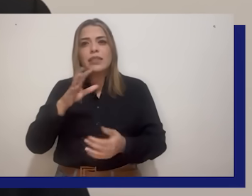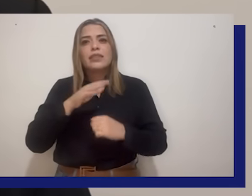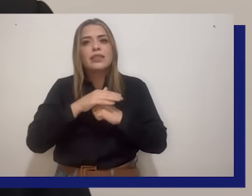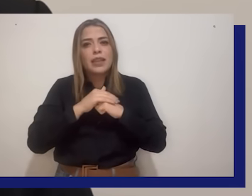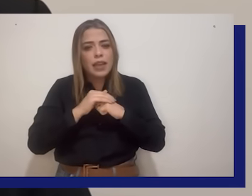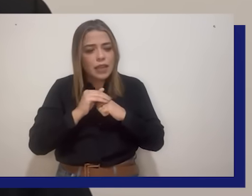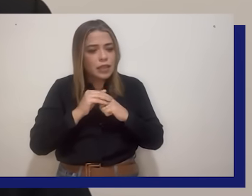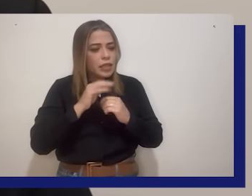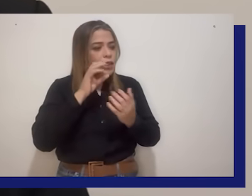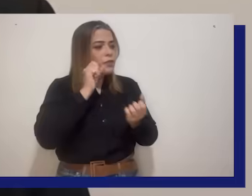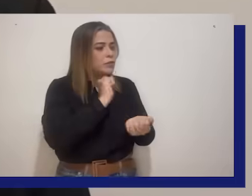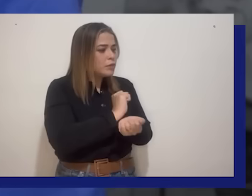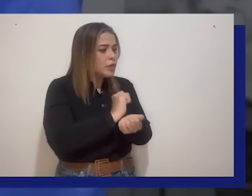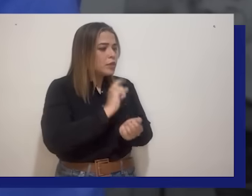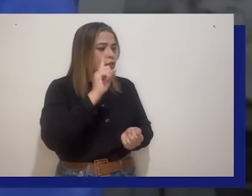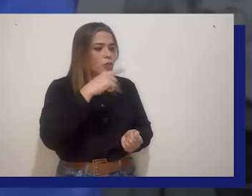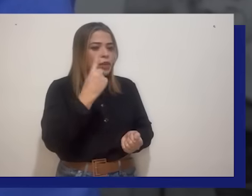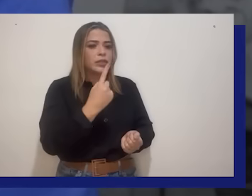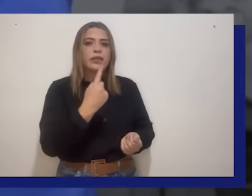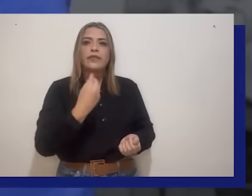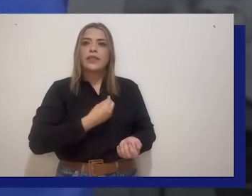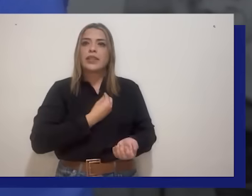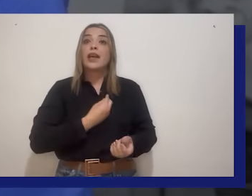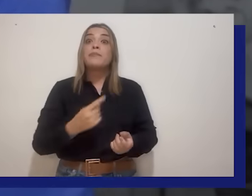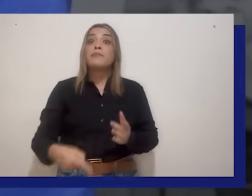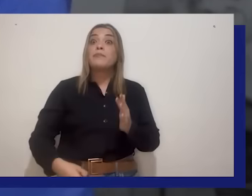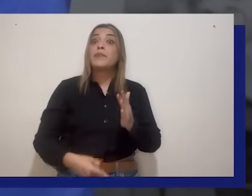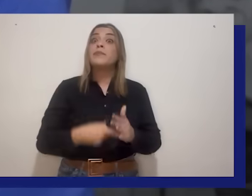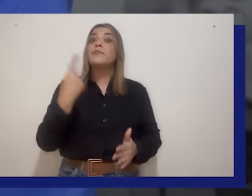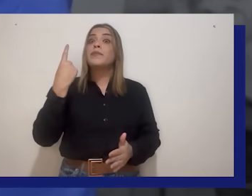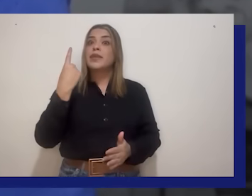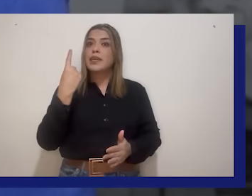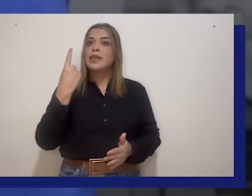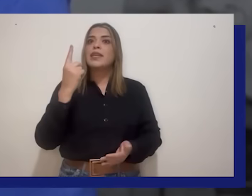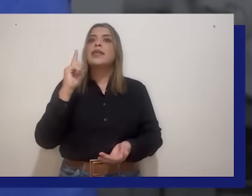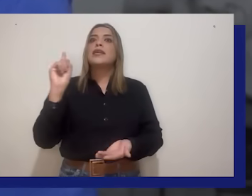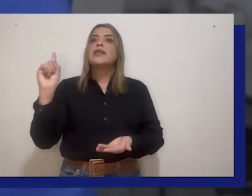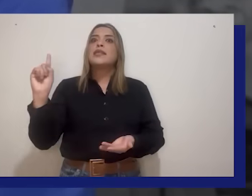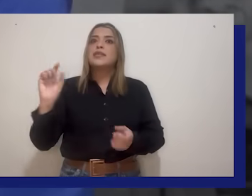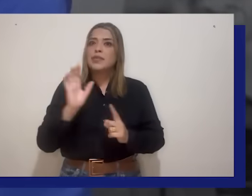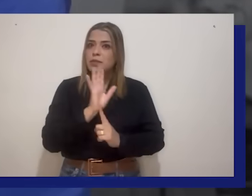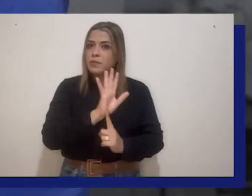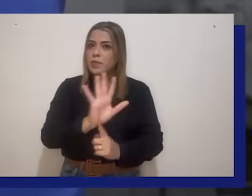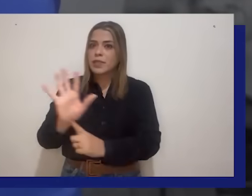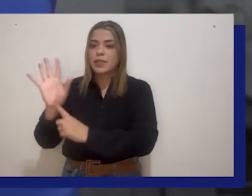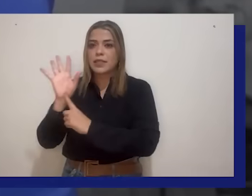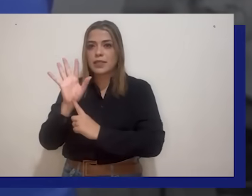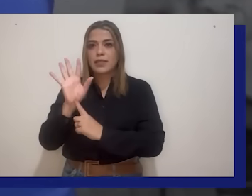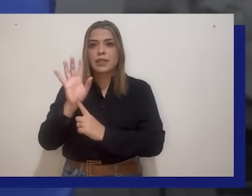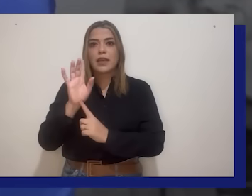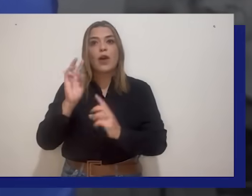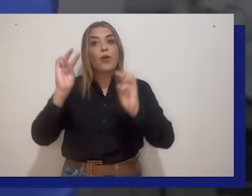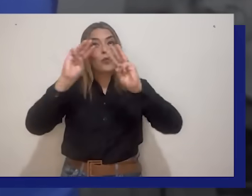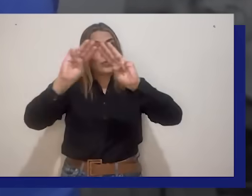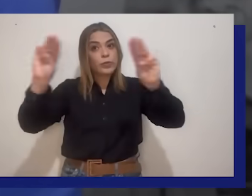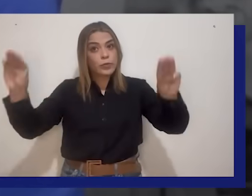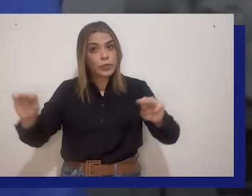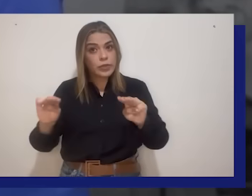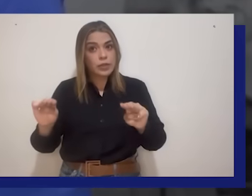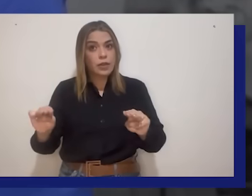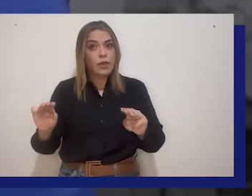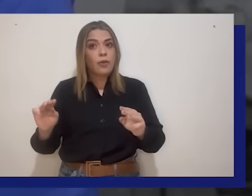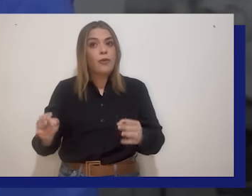sobre a nossa situação. Primeira exposição no museu nessa gestão, com recursos expográficos assim, bem mais